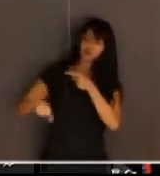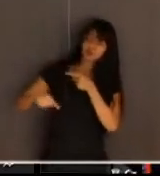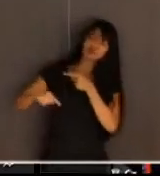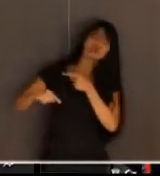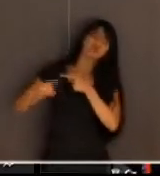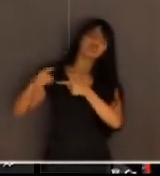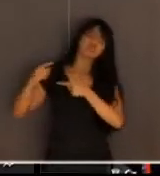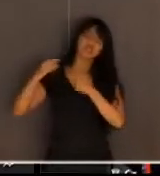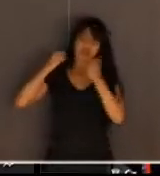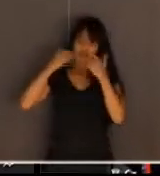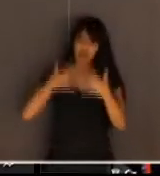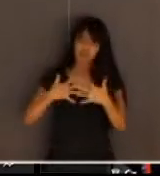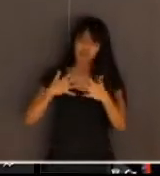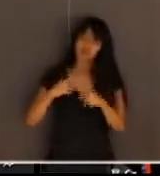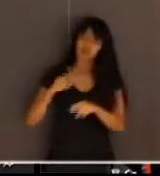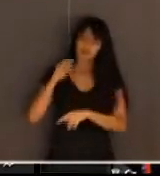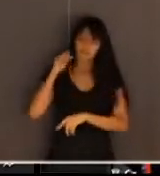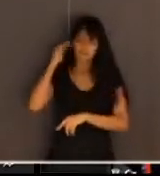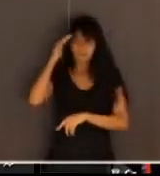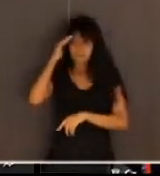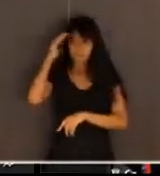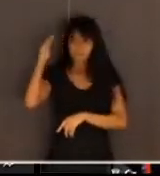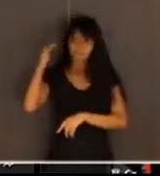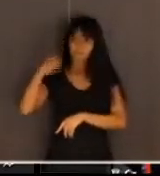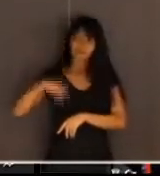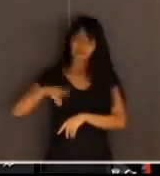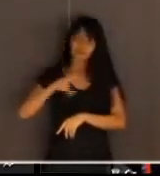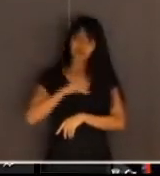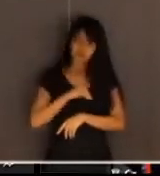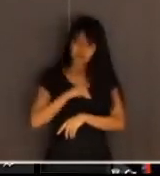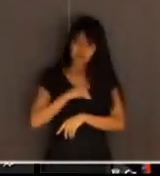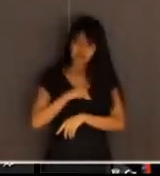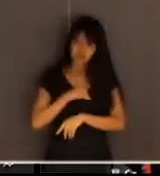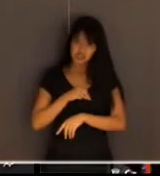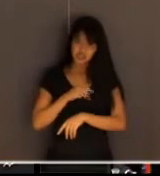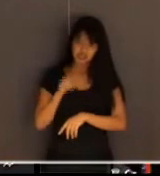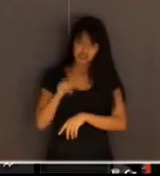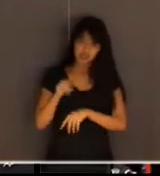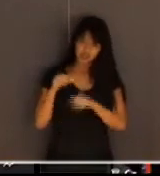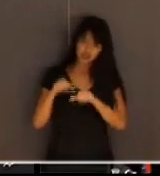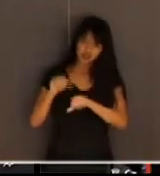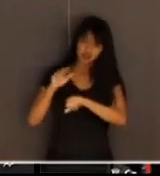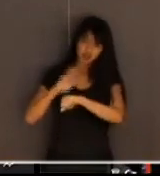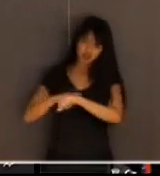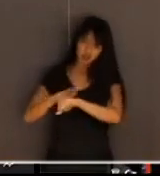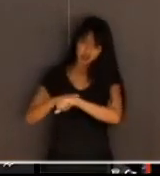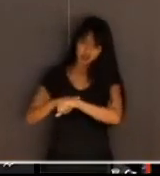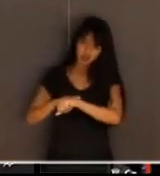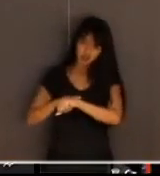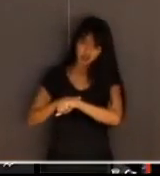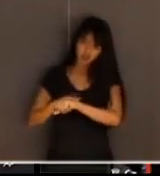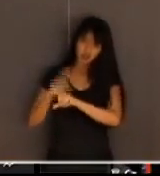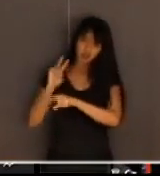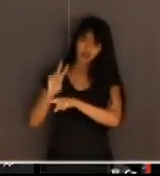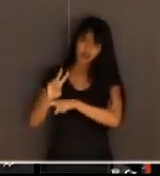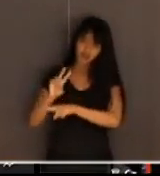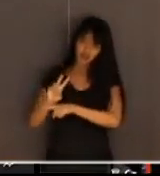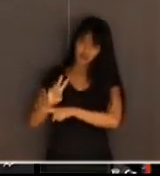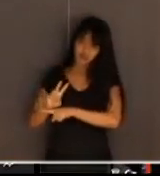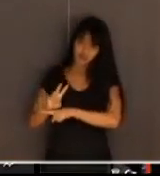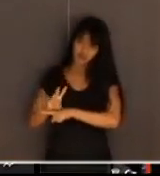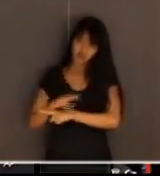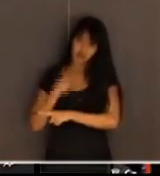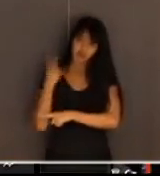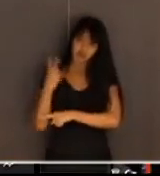e principalmente que nós estamos naquele momento não só protegendo valores,